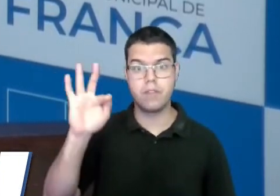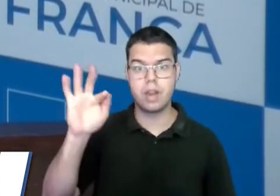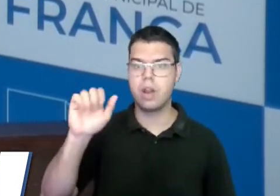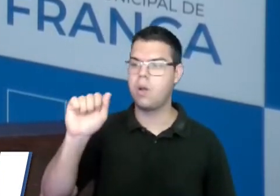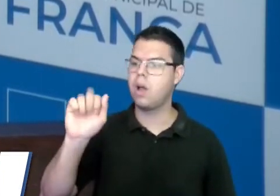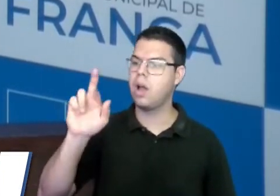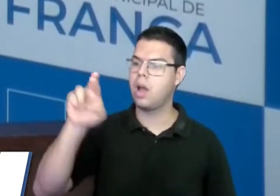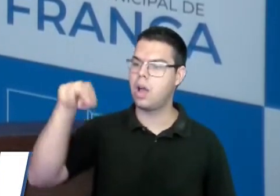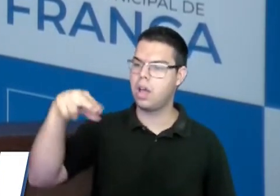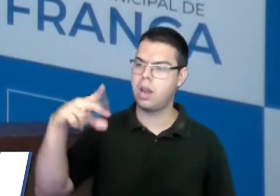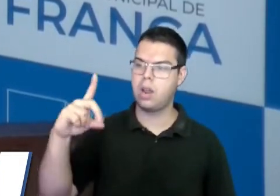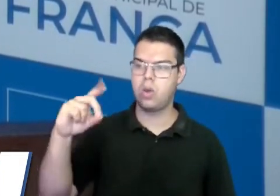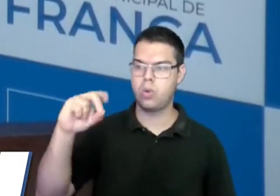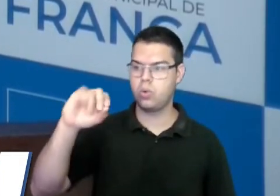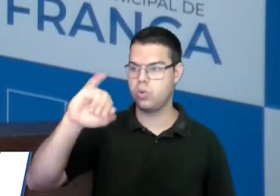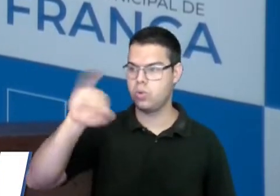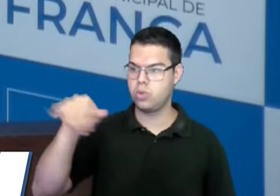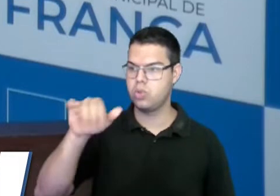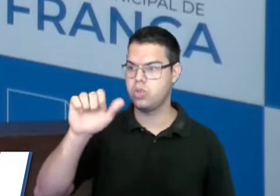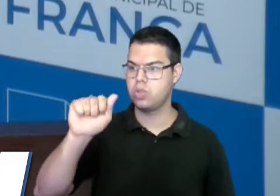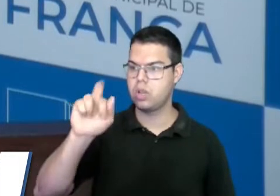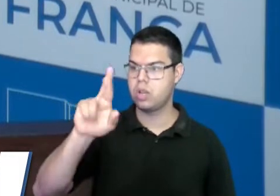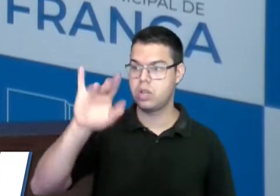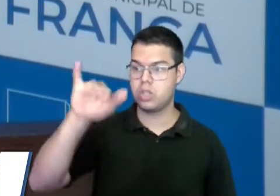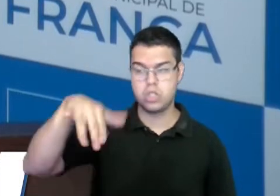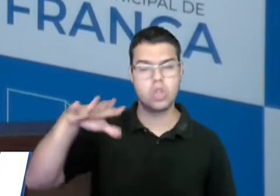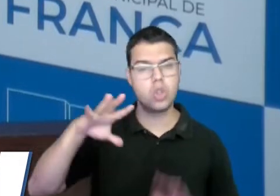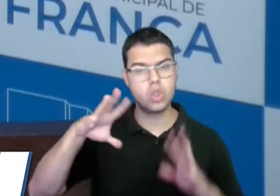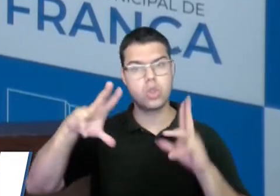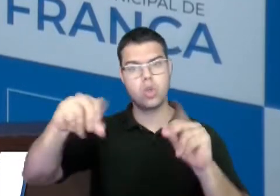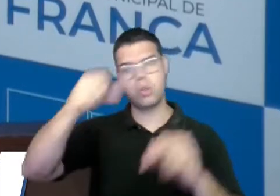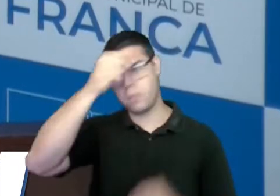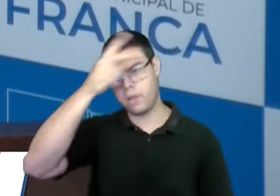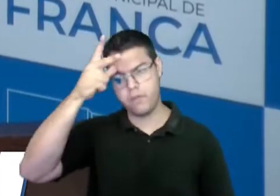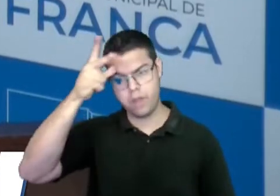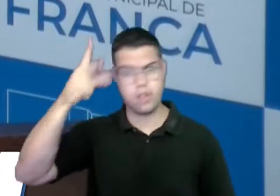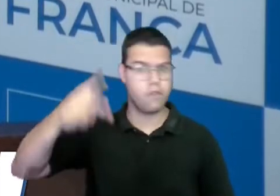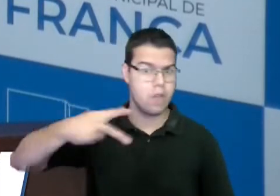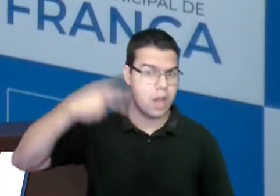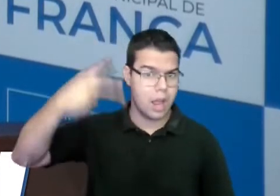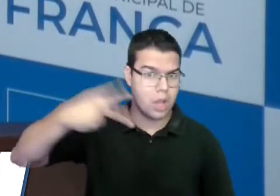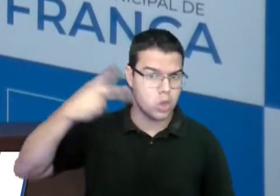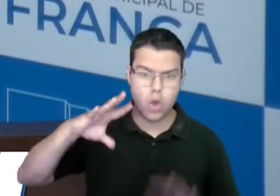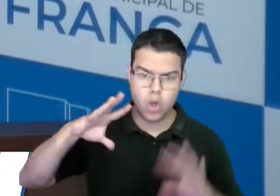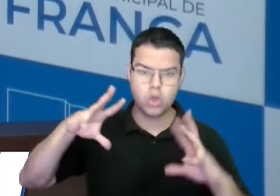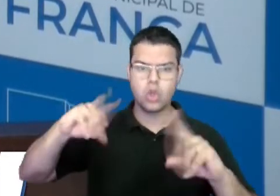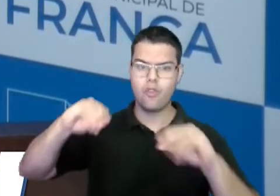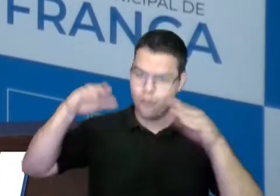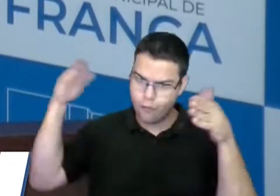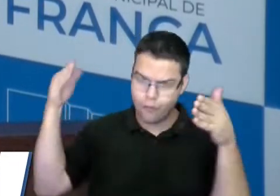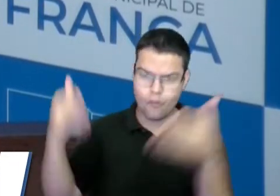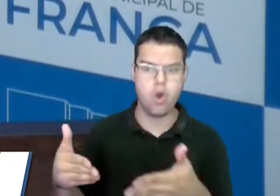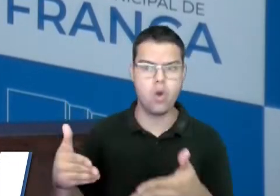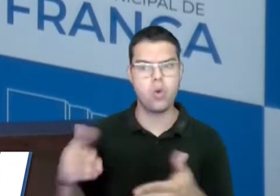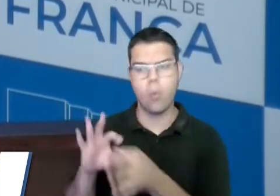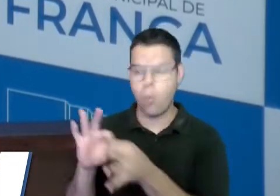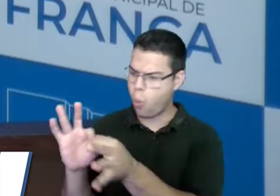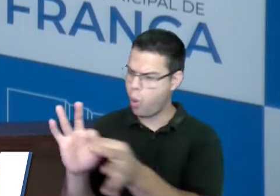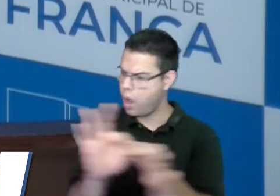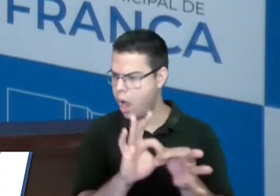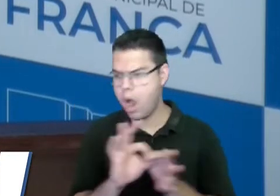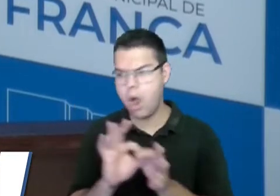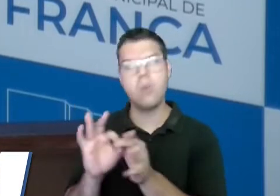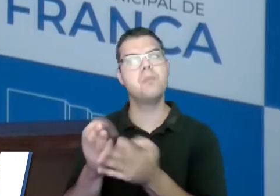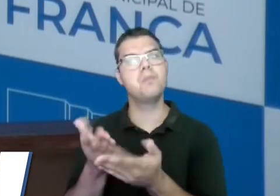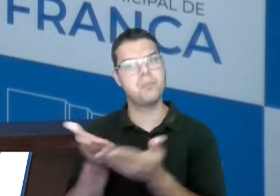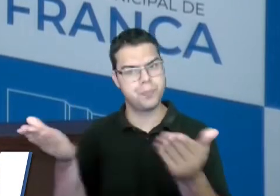prefeitos e vereadoras queridos, todos numa única mobilização, numa união. Aqui